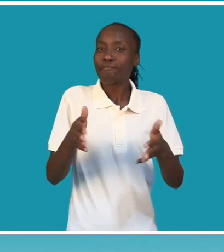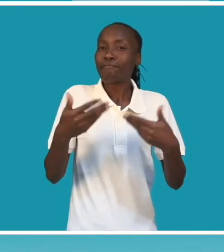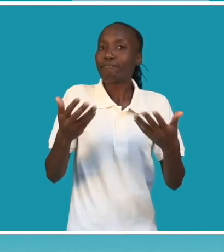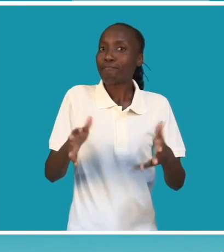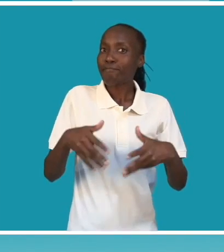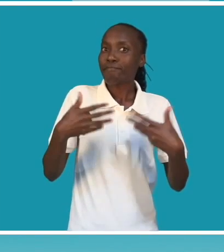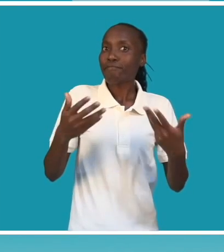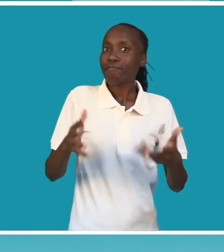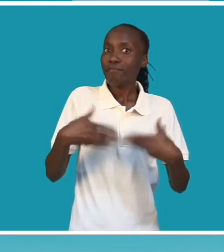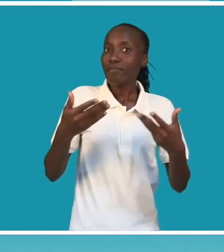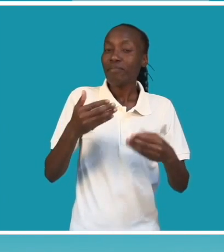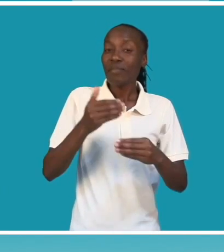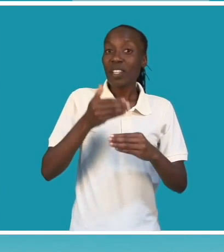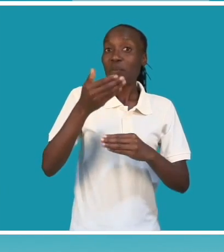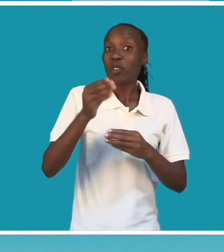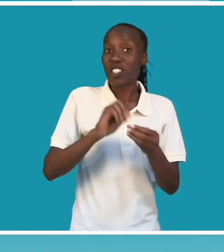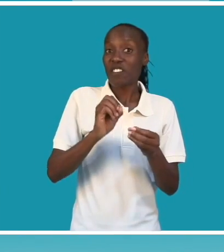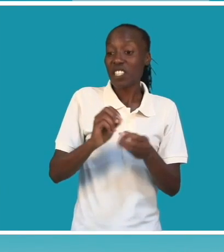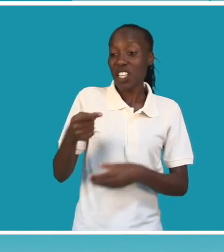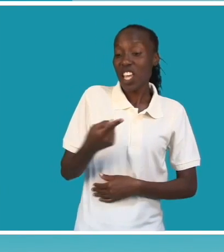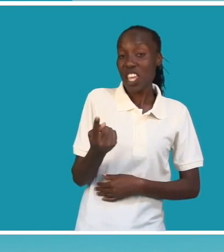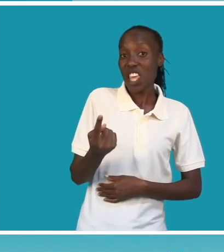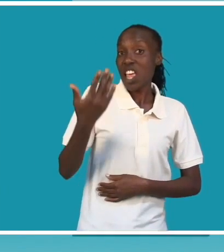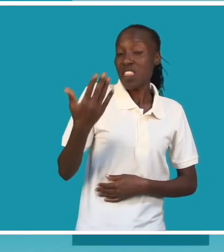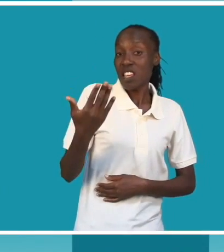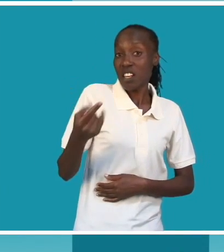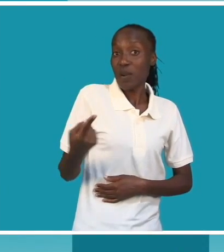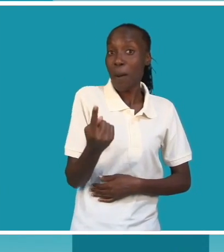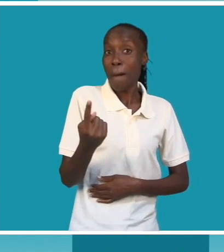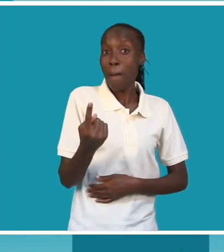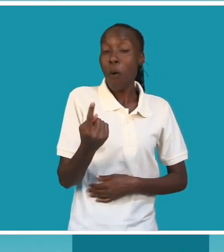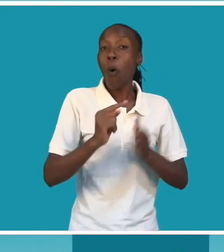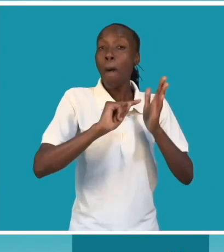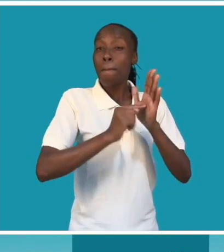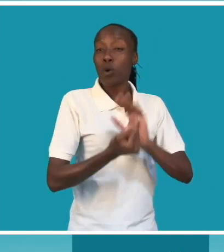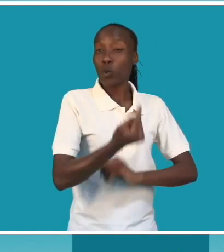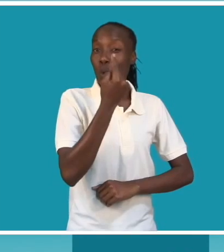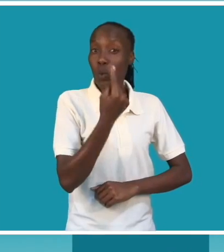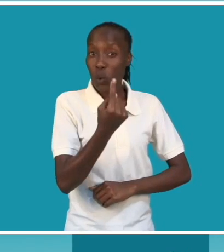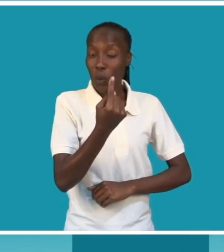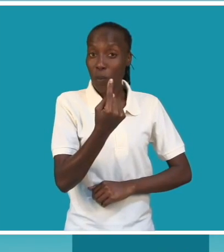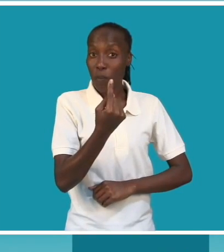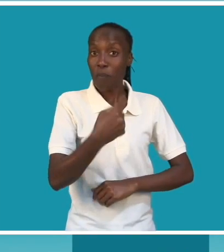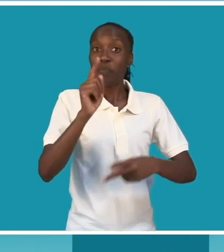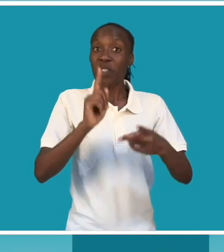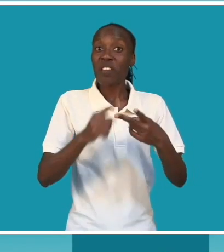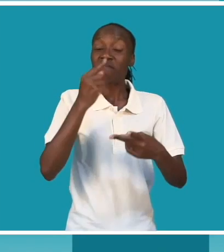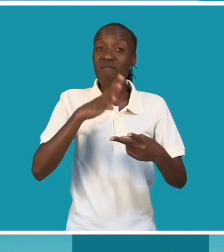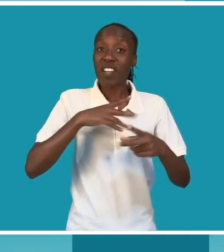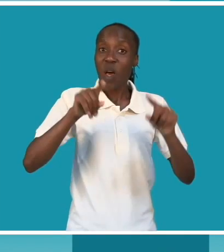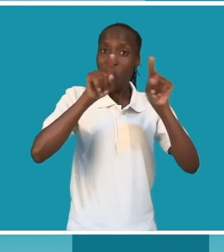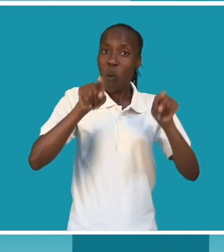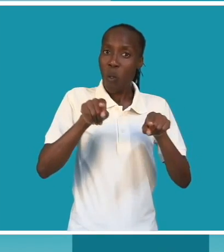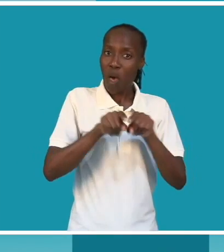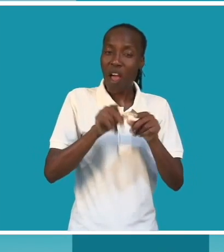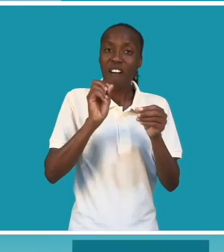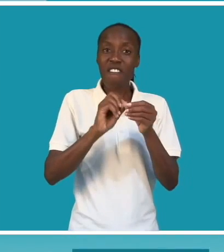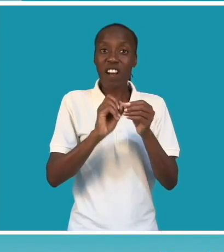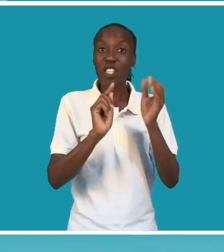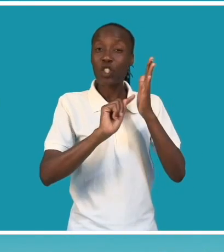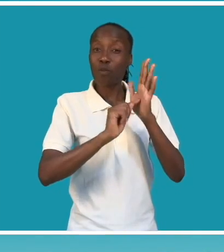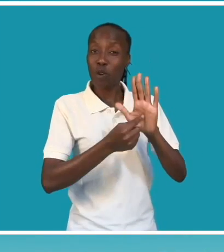Um quadradinho. Depois de fazer aqui, na direita, o ponto 1. Depois de fazer um quadradinho, faz o